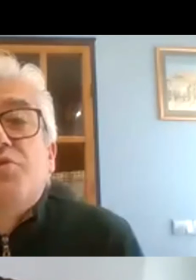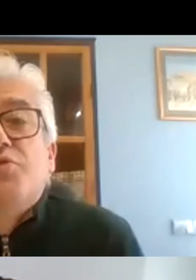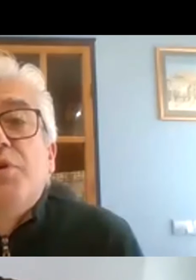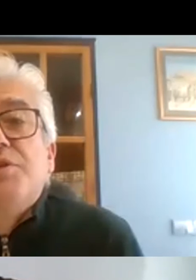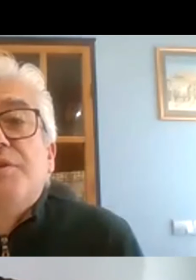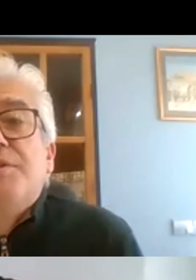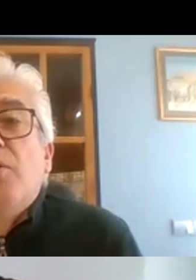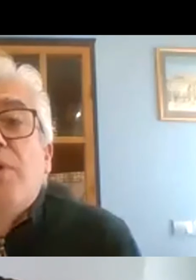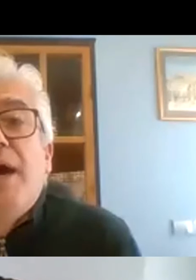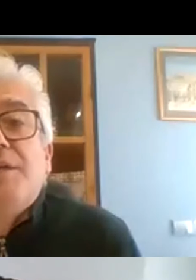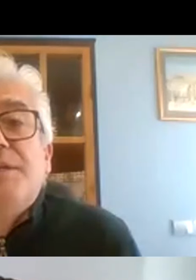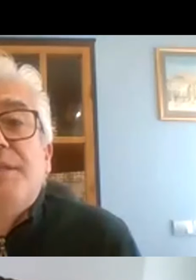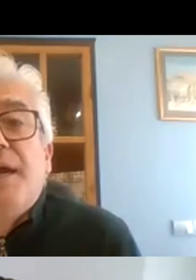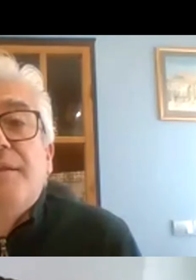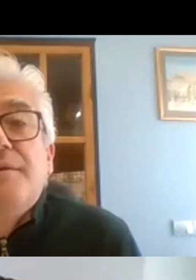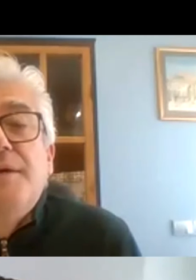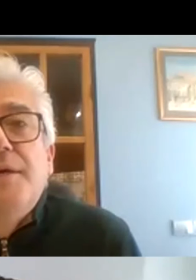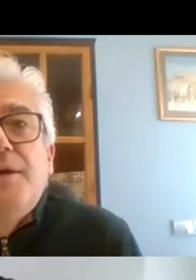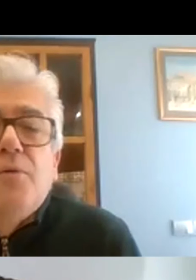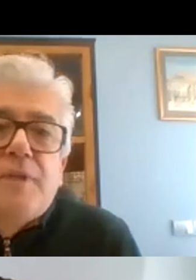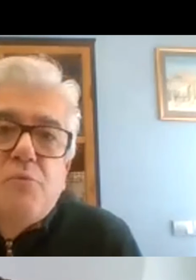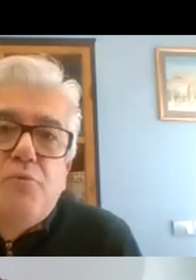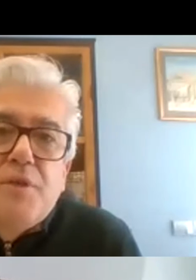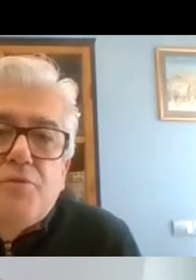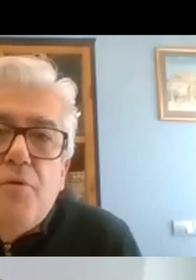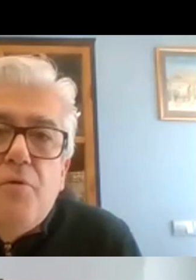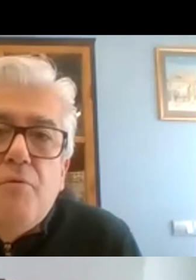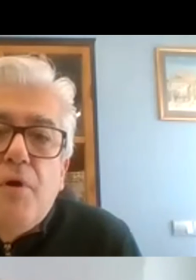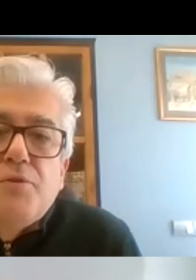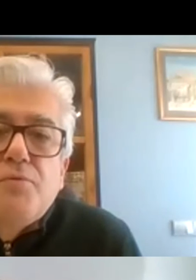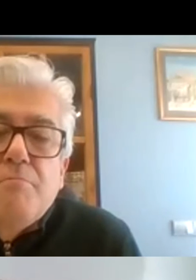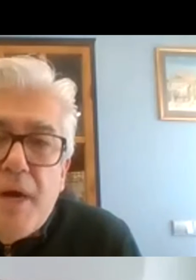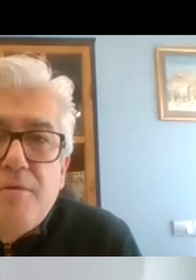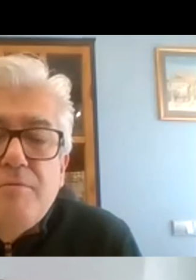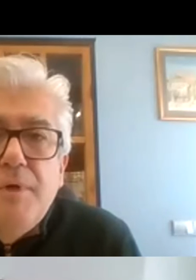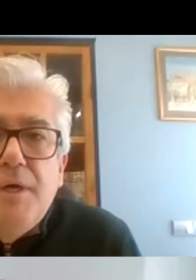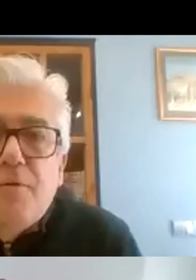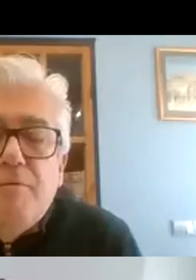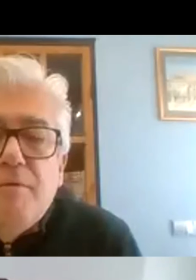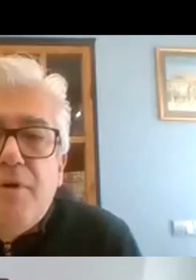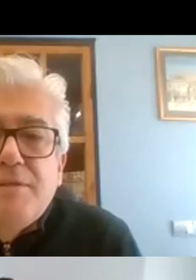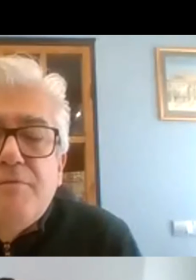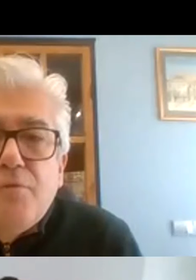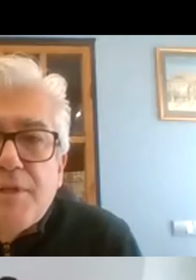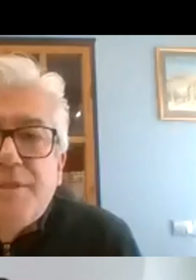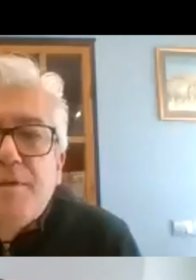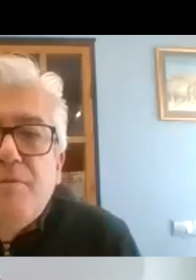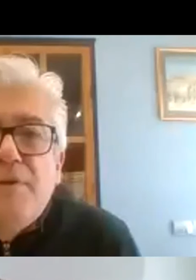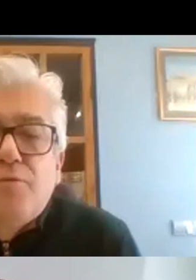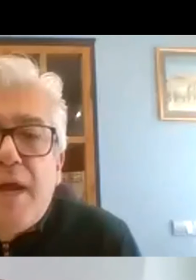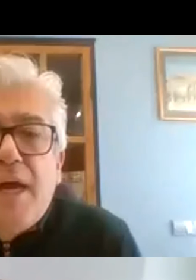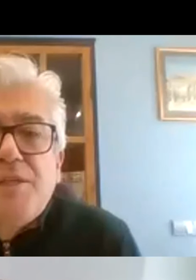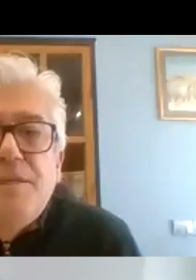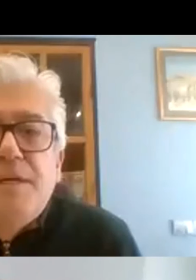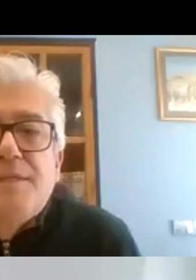importantes discussões que terão lugar esta tarde. Contamos por isso com o vosso empenho, com a vossa força, com a